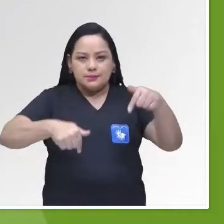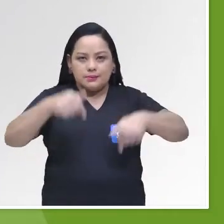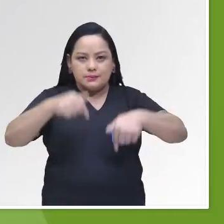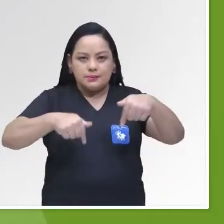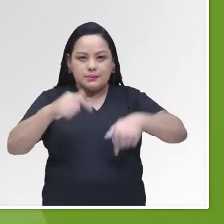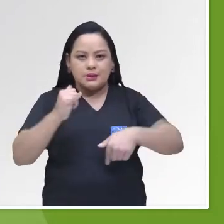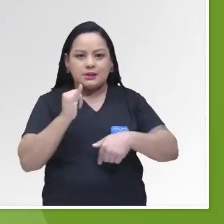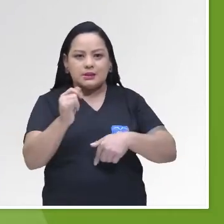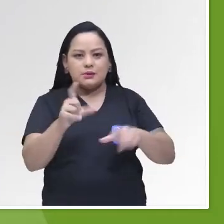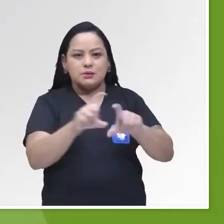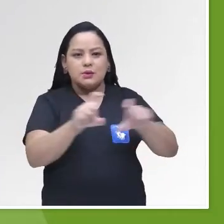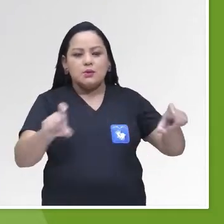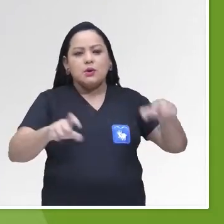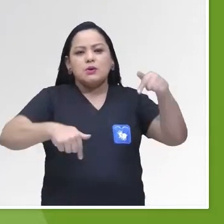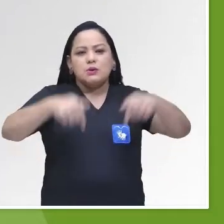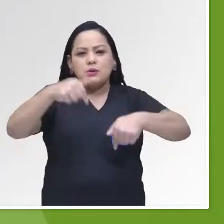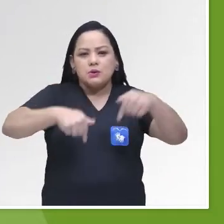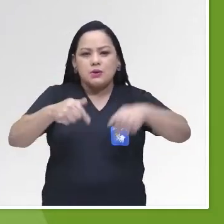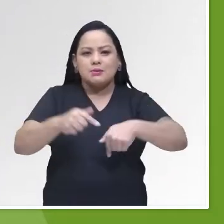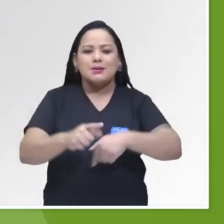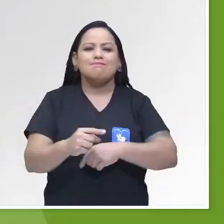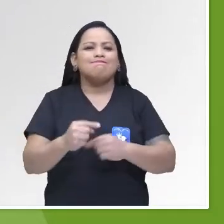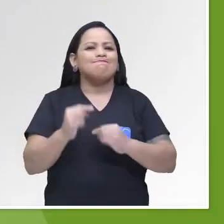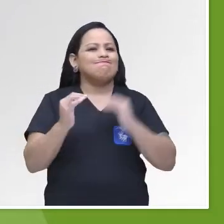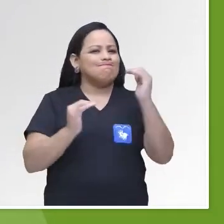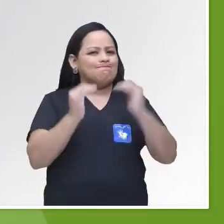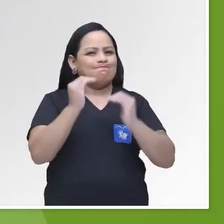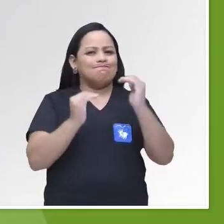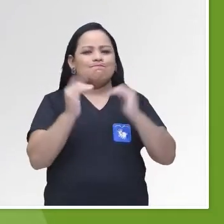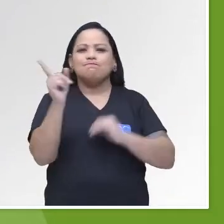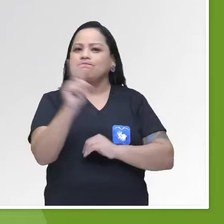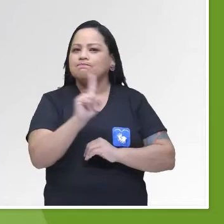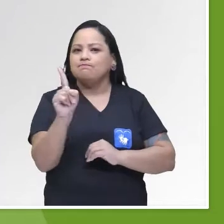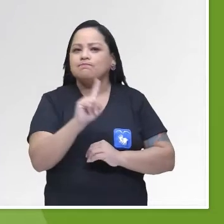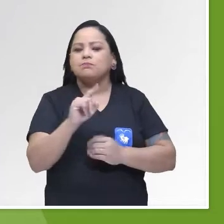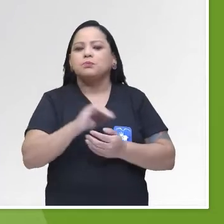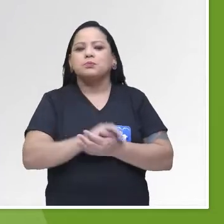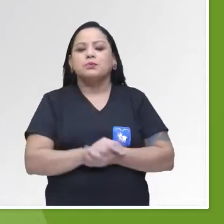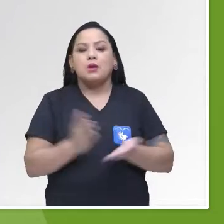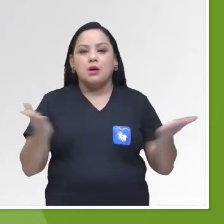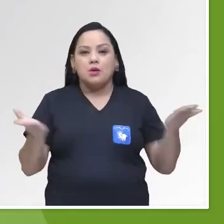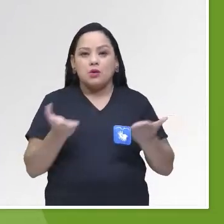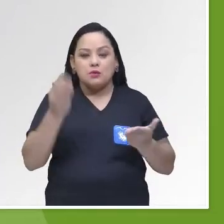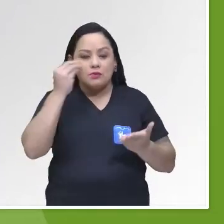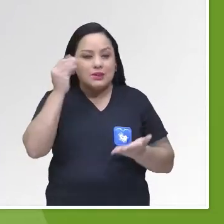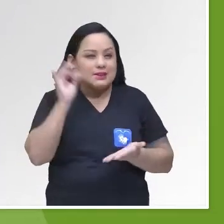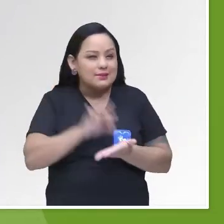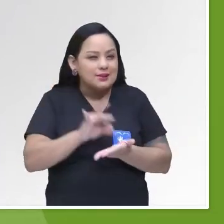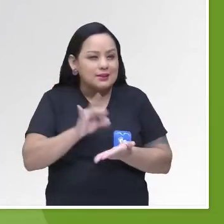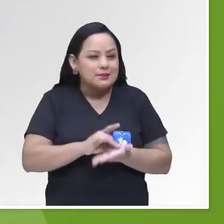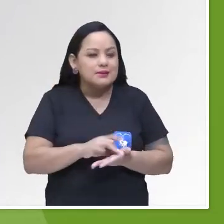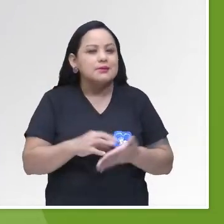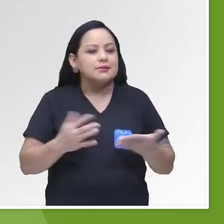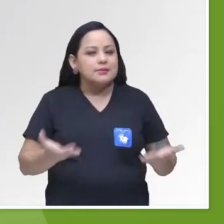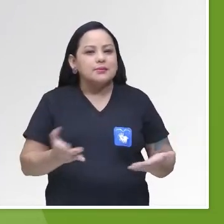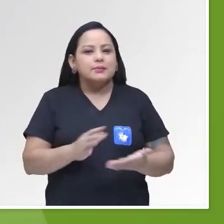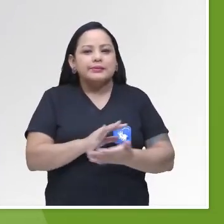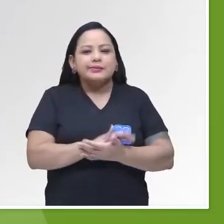que é uma equação química não balanceada. Vamos ver se realmente é